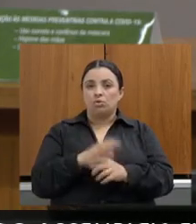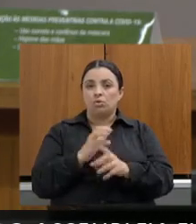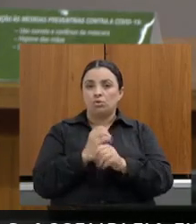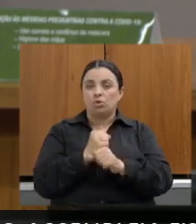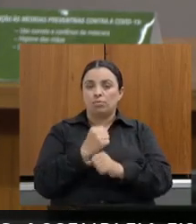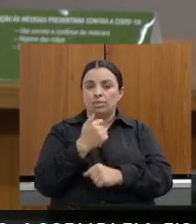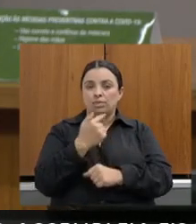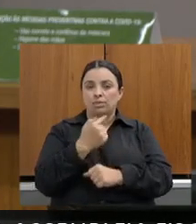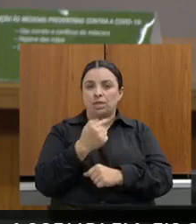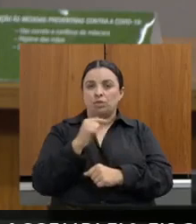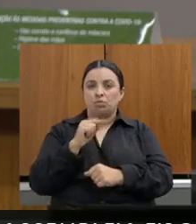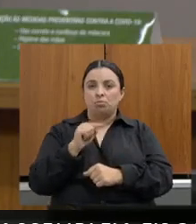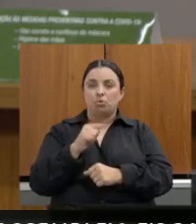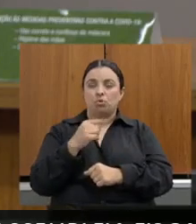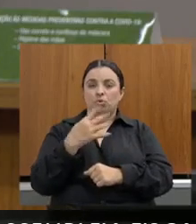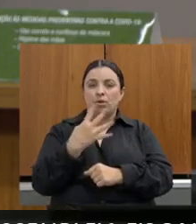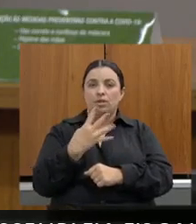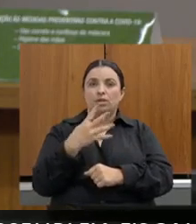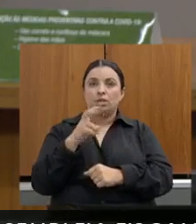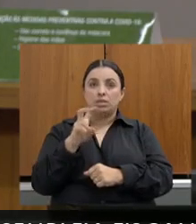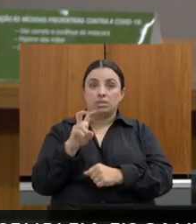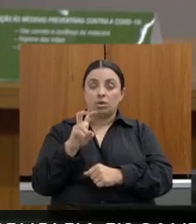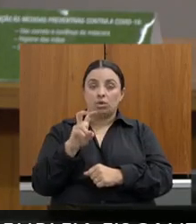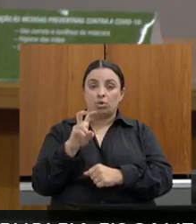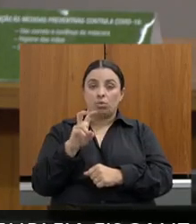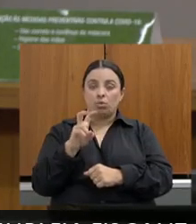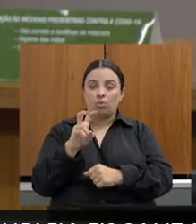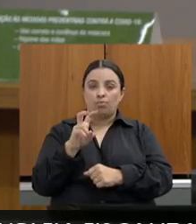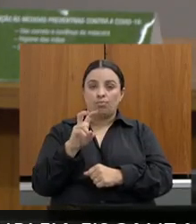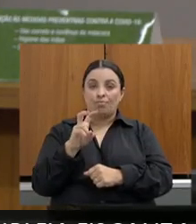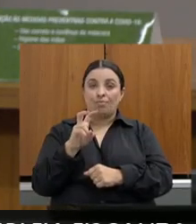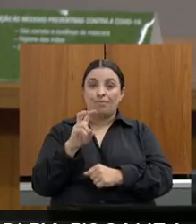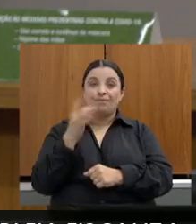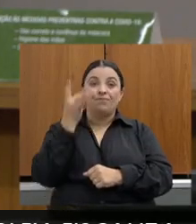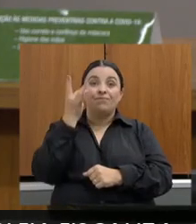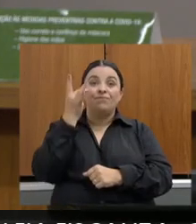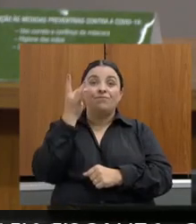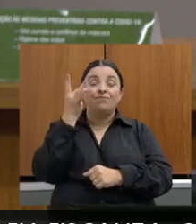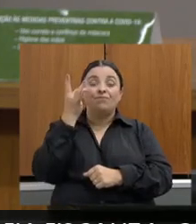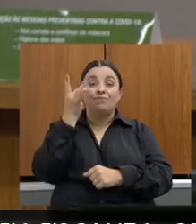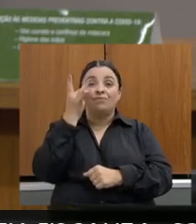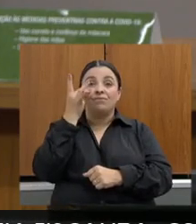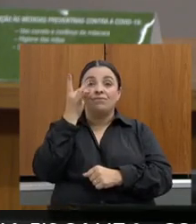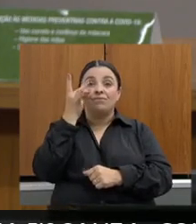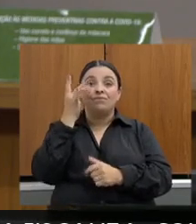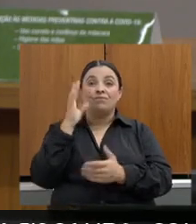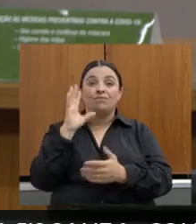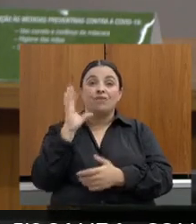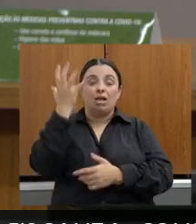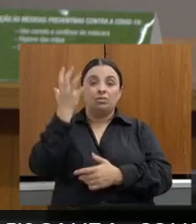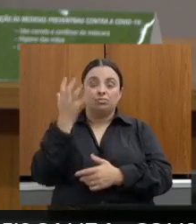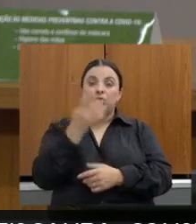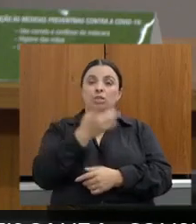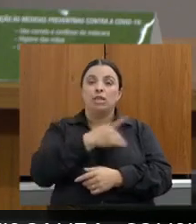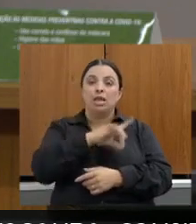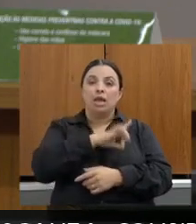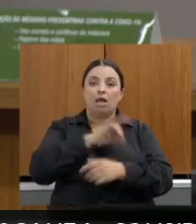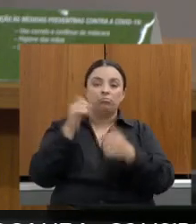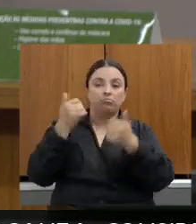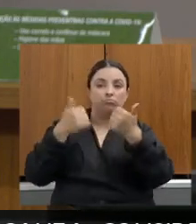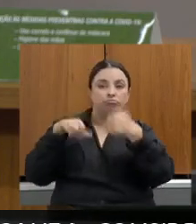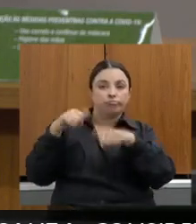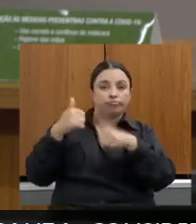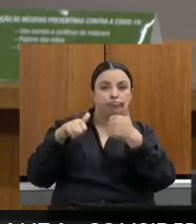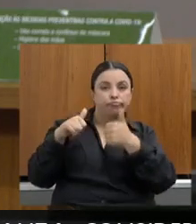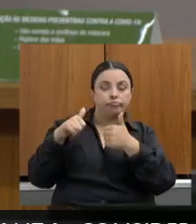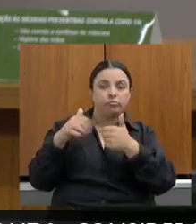7.45 fatos para ser apreciado por delegado no mês de